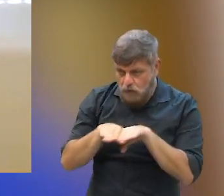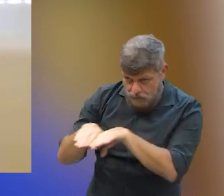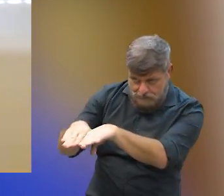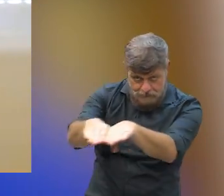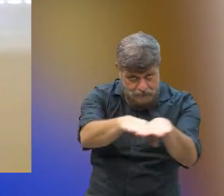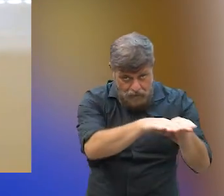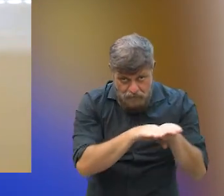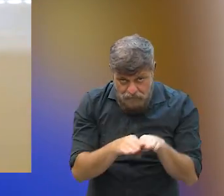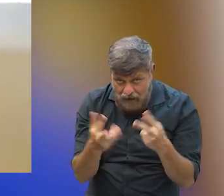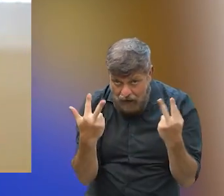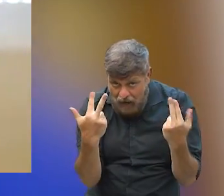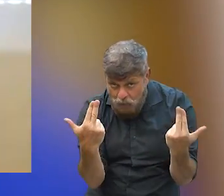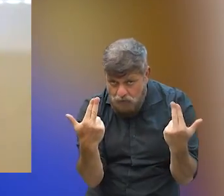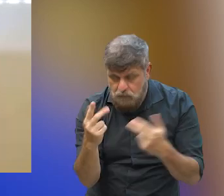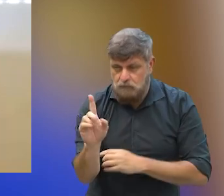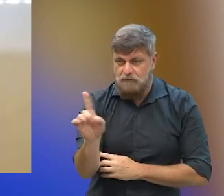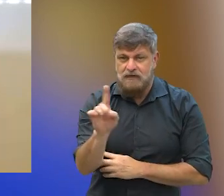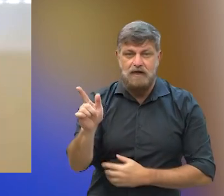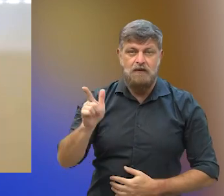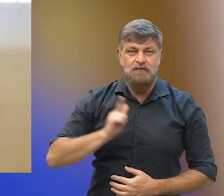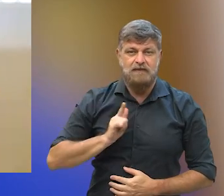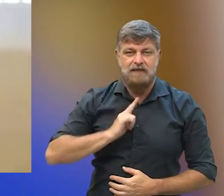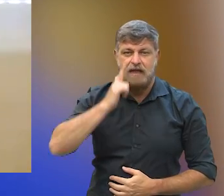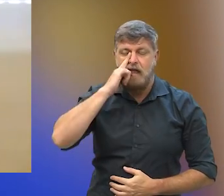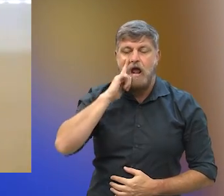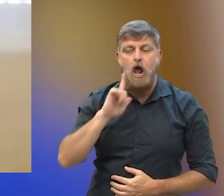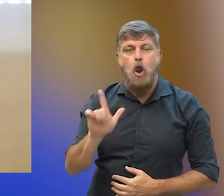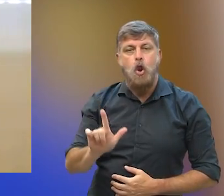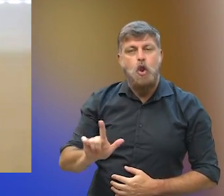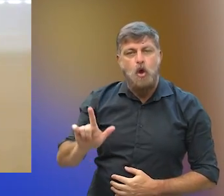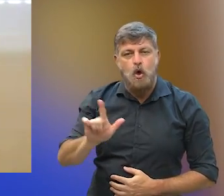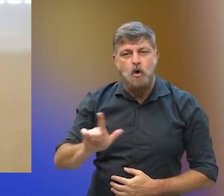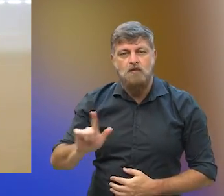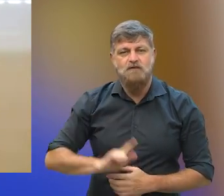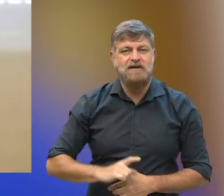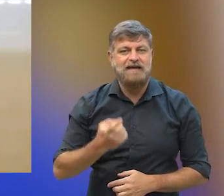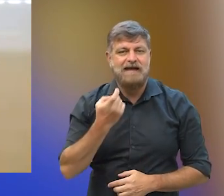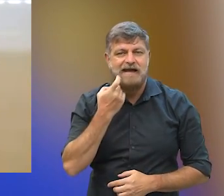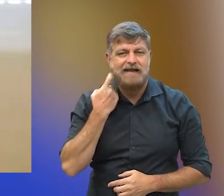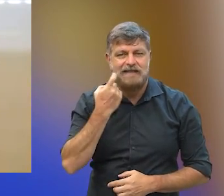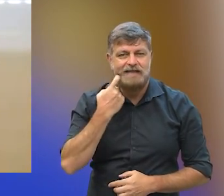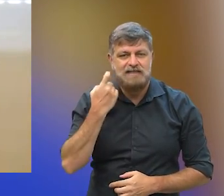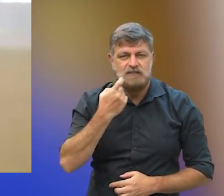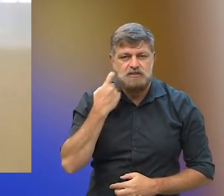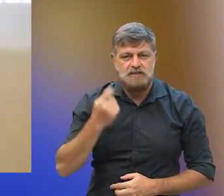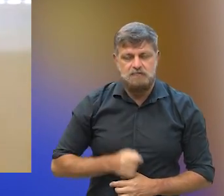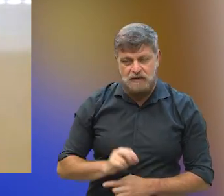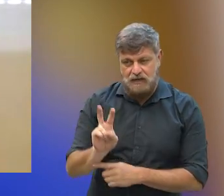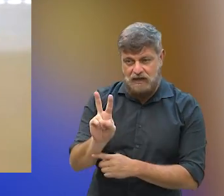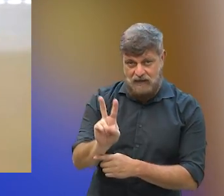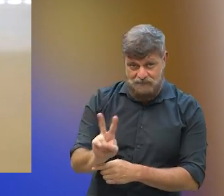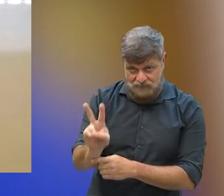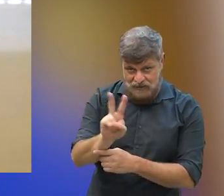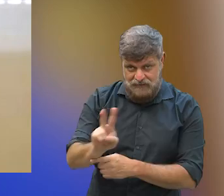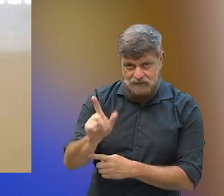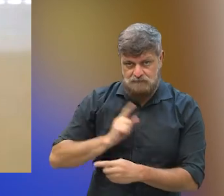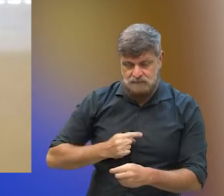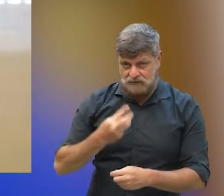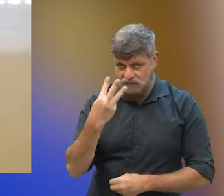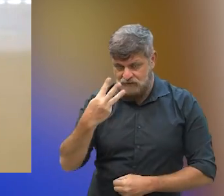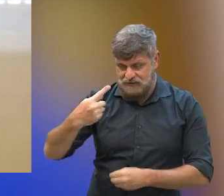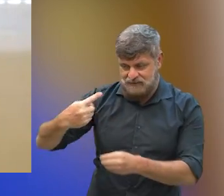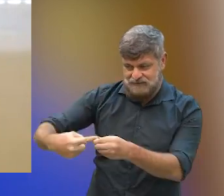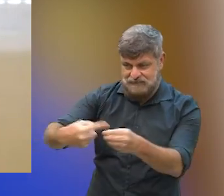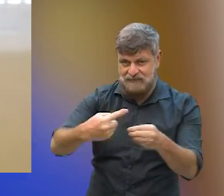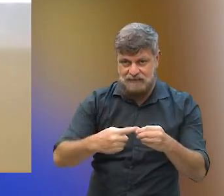região tem esse índice. A porção ali de Louveira, de Itatiba, Valinhos, eles são municípios que estão